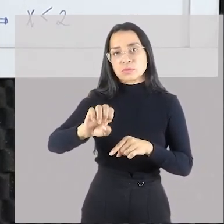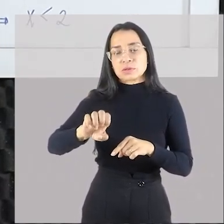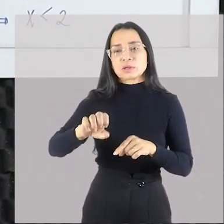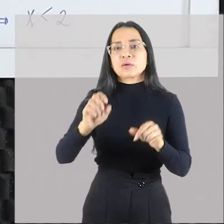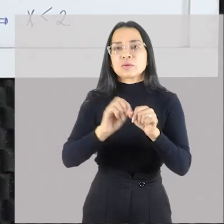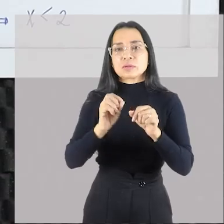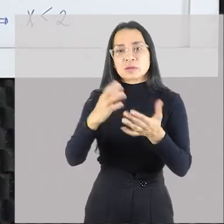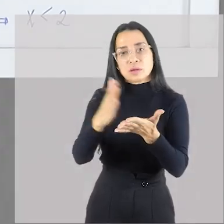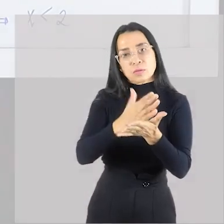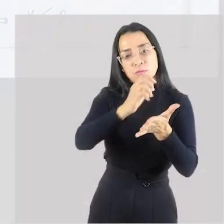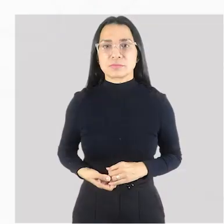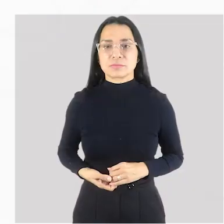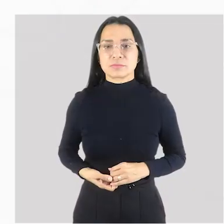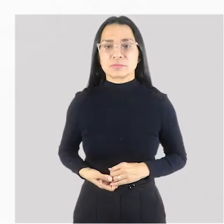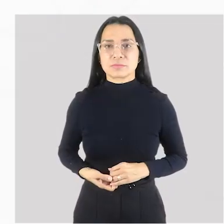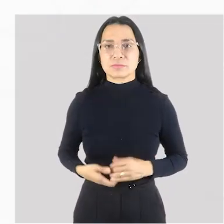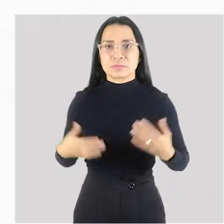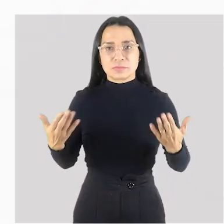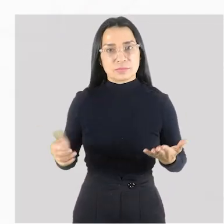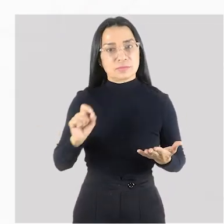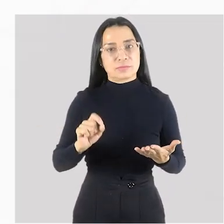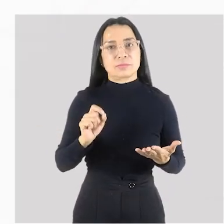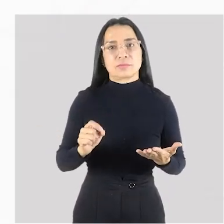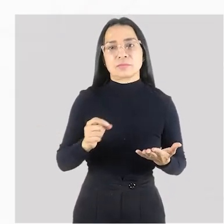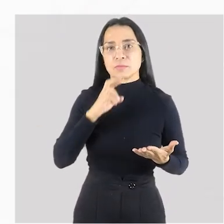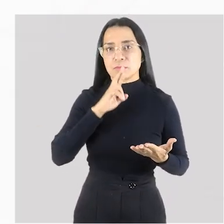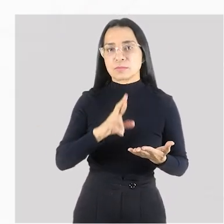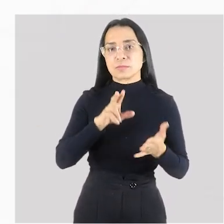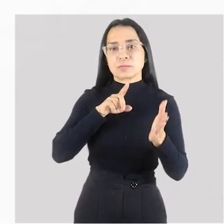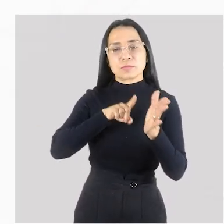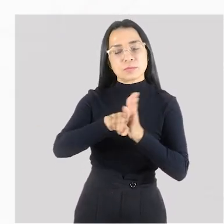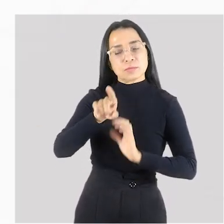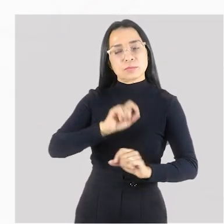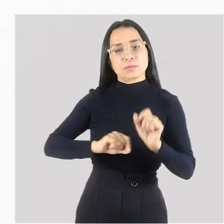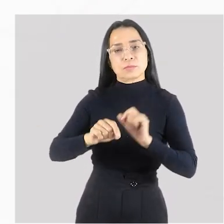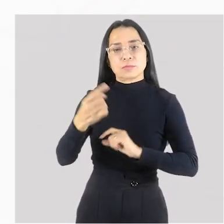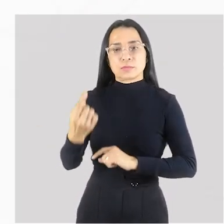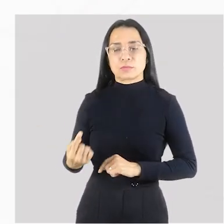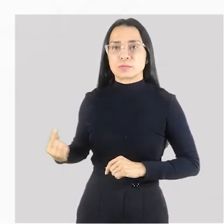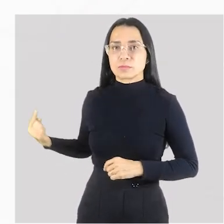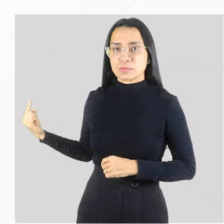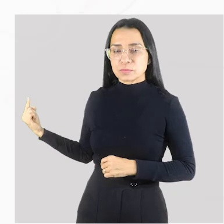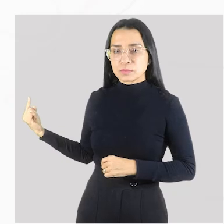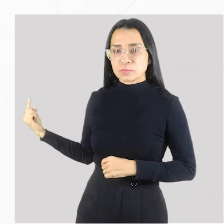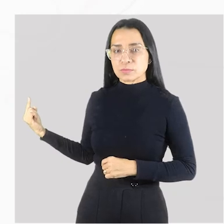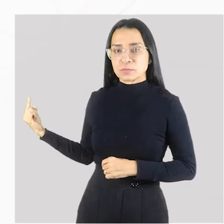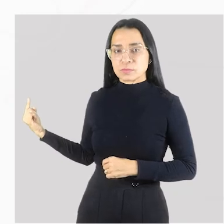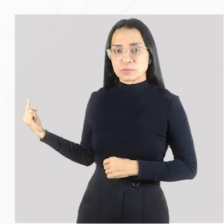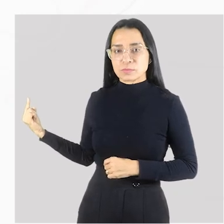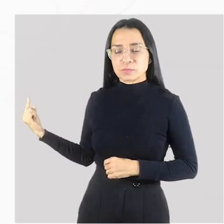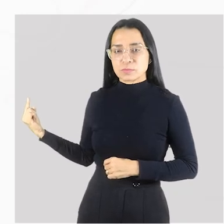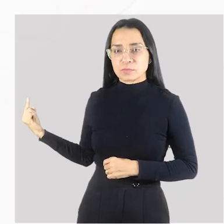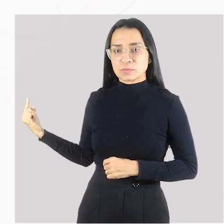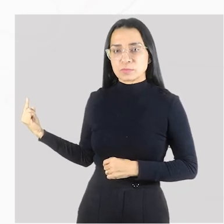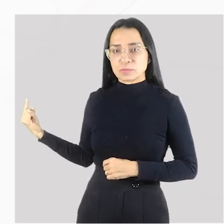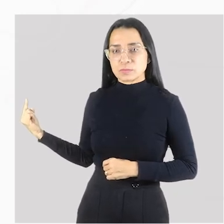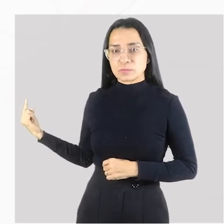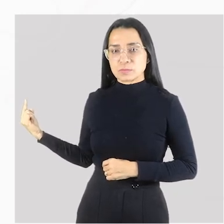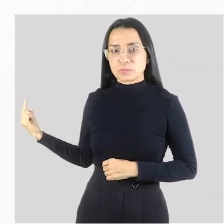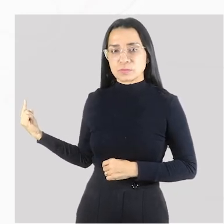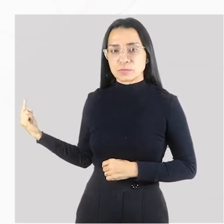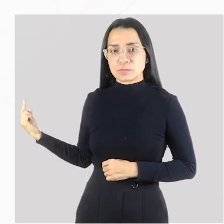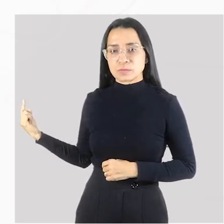em relação ao estudo do sinal. Ok, pessoal? Então, vamos resolver uma questão aqui. Seja a função afim f de x